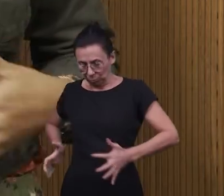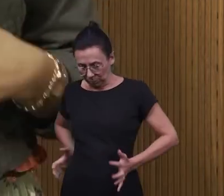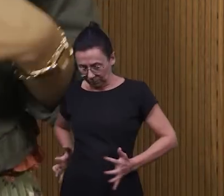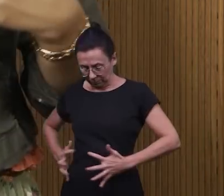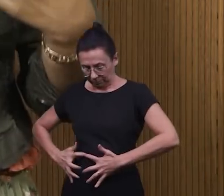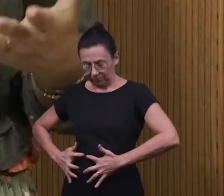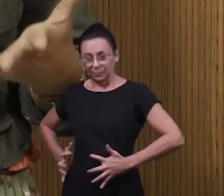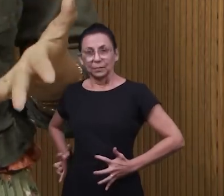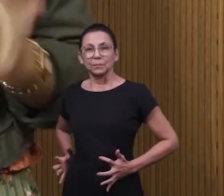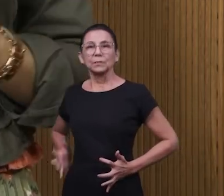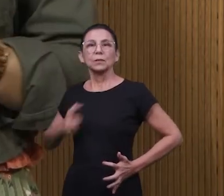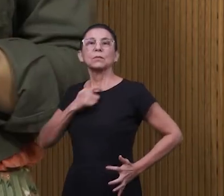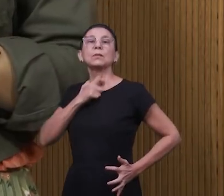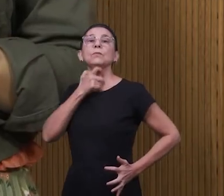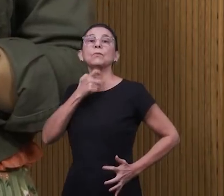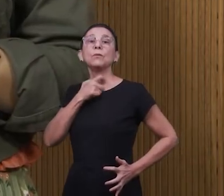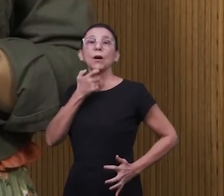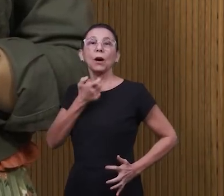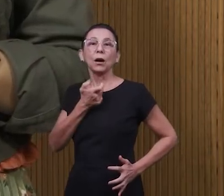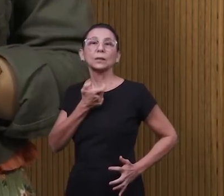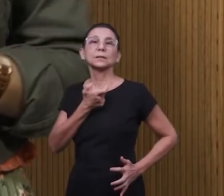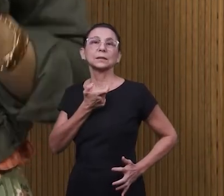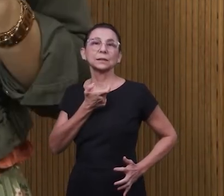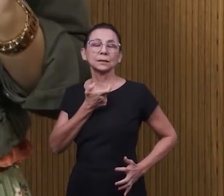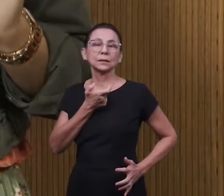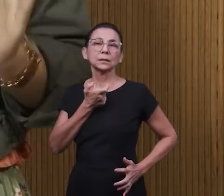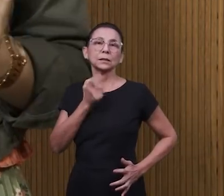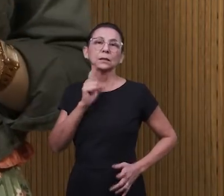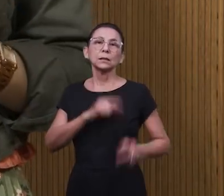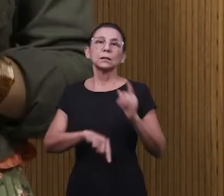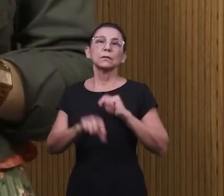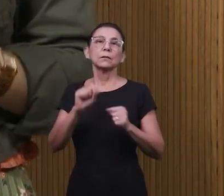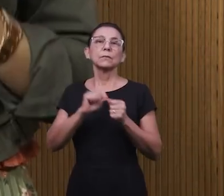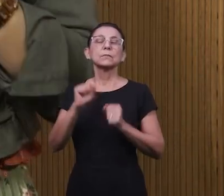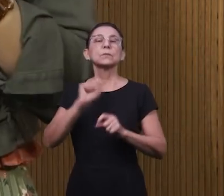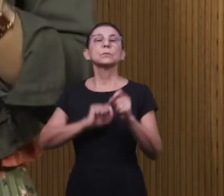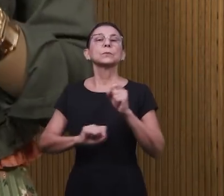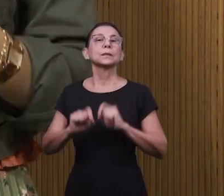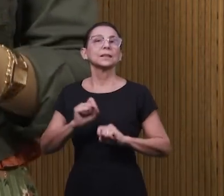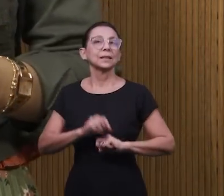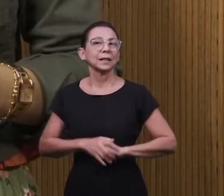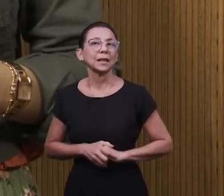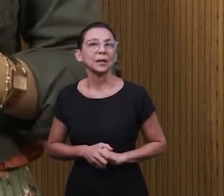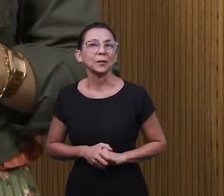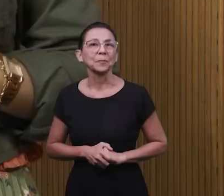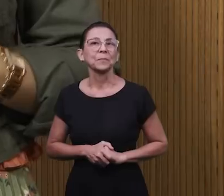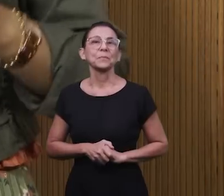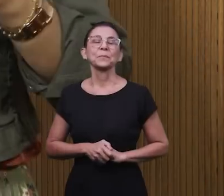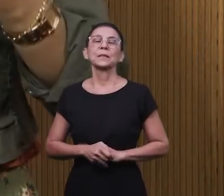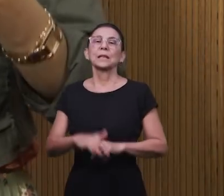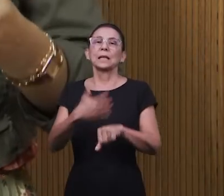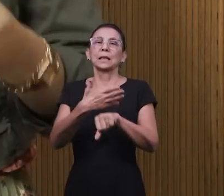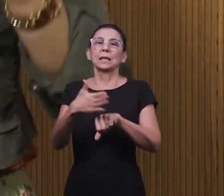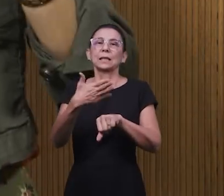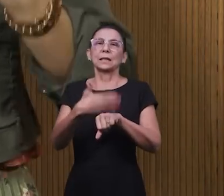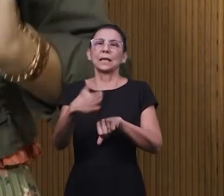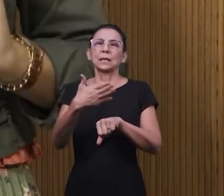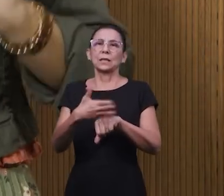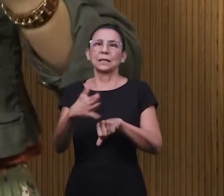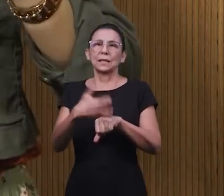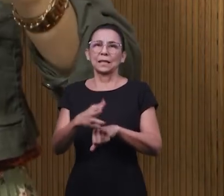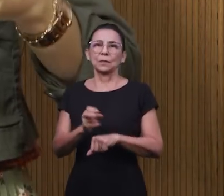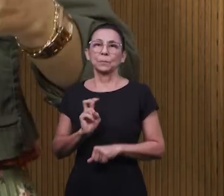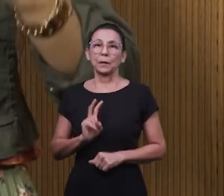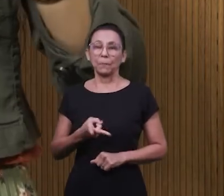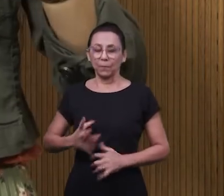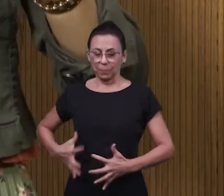estimular o seu instrumento voz. O que você faz nesse momento é aquecimento, é treino